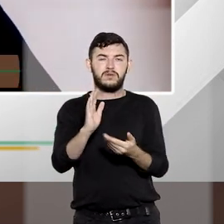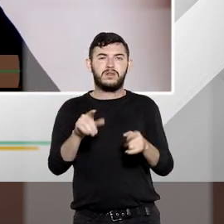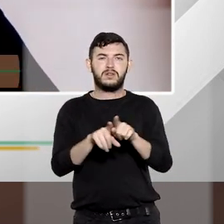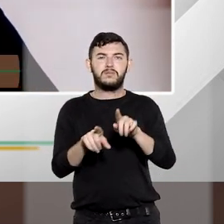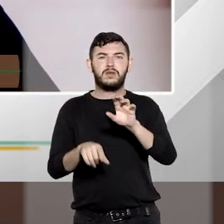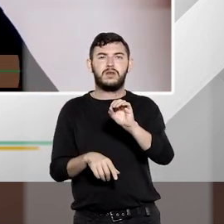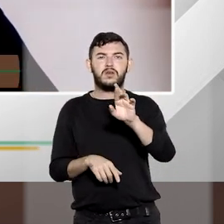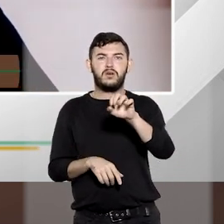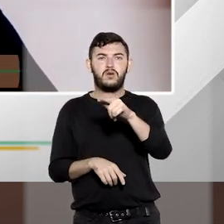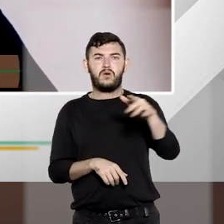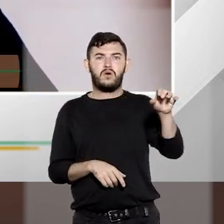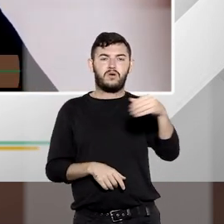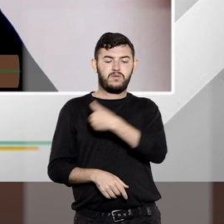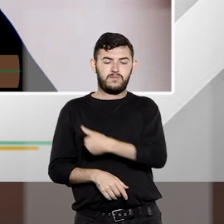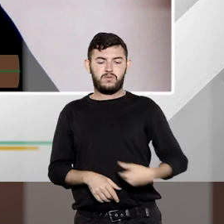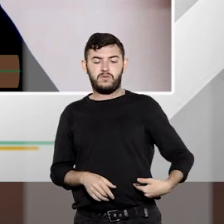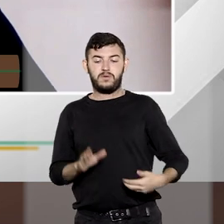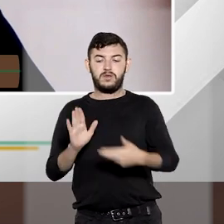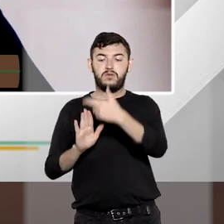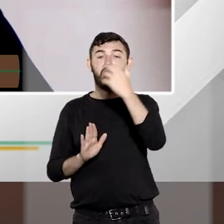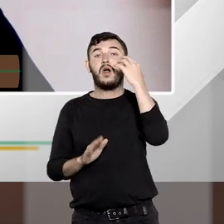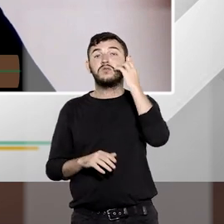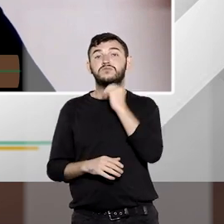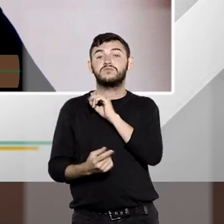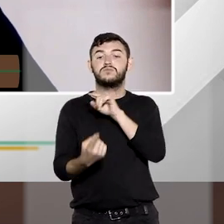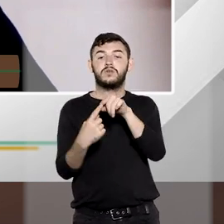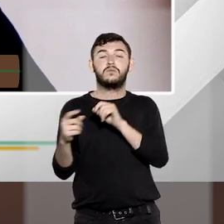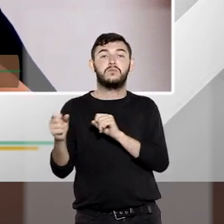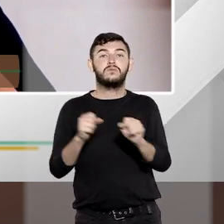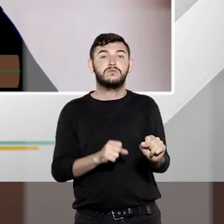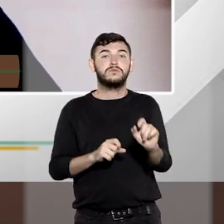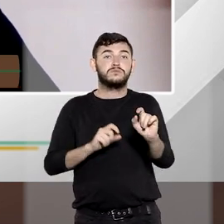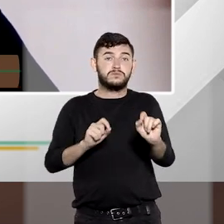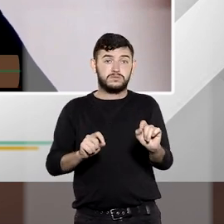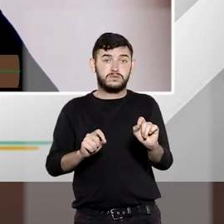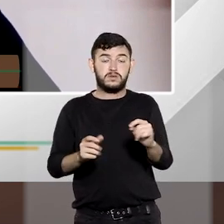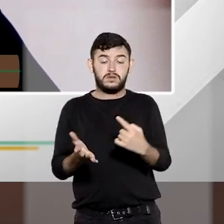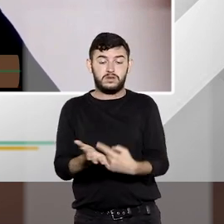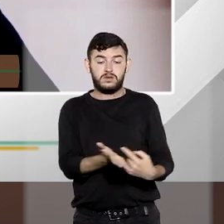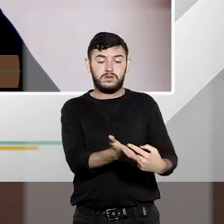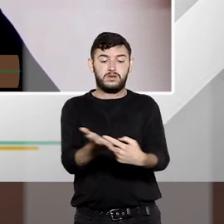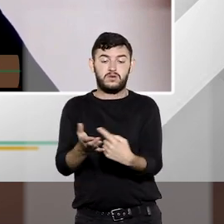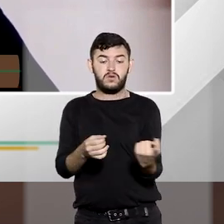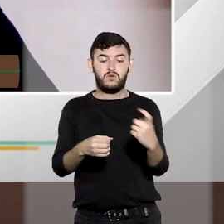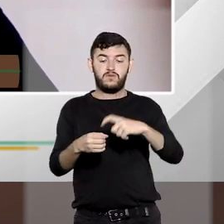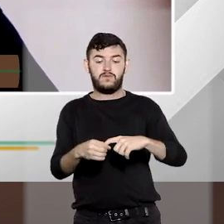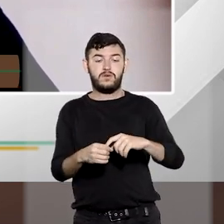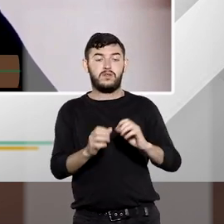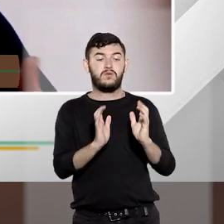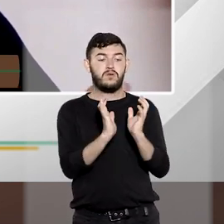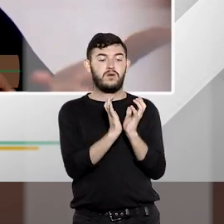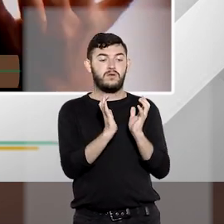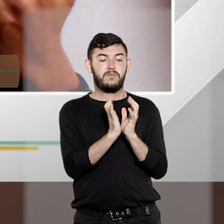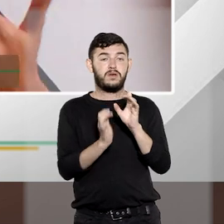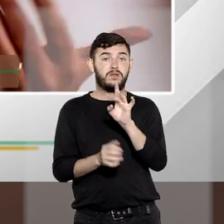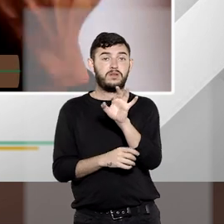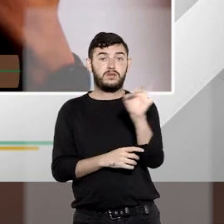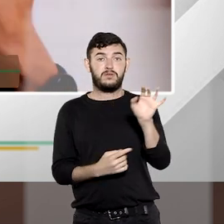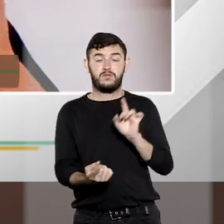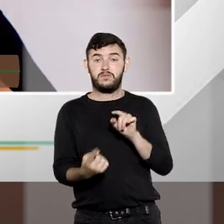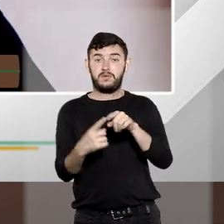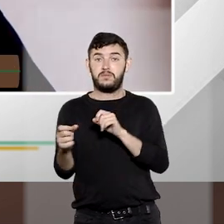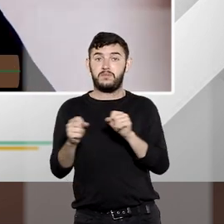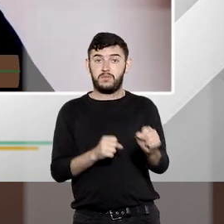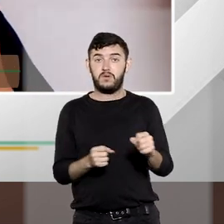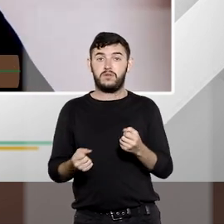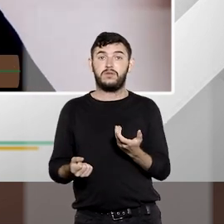públicos acabaram utilizando dessa resolução para fazerem esses convênios com a APAEDF para receber